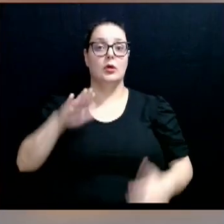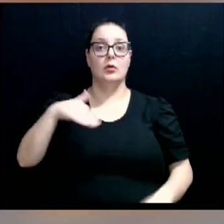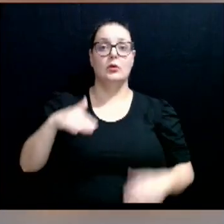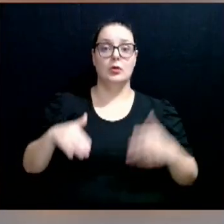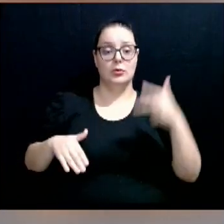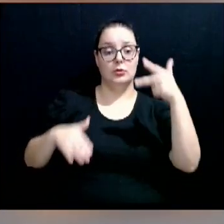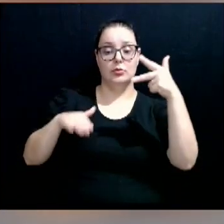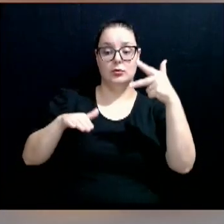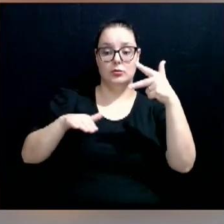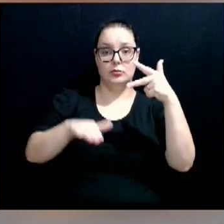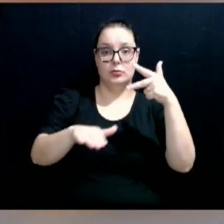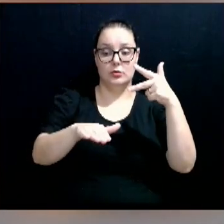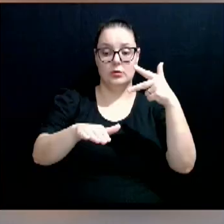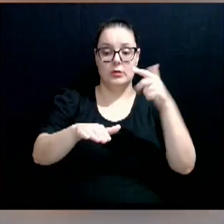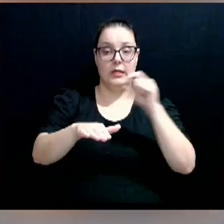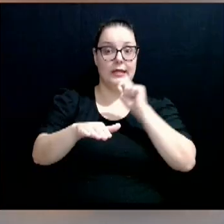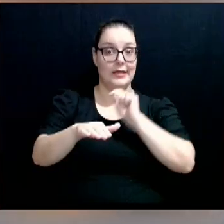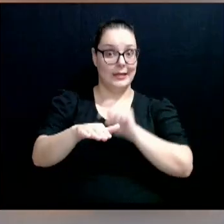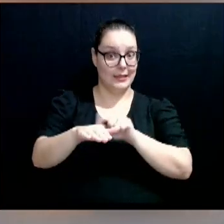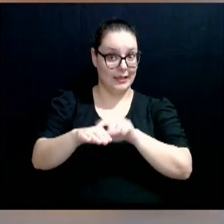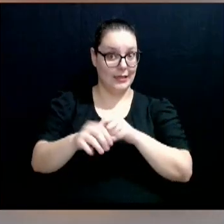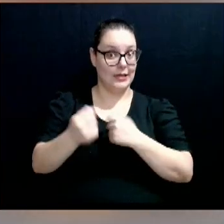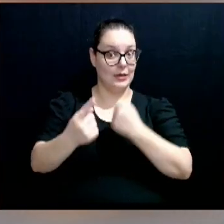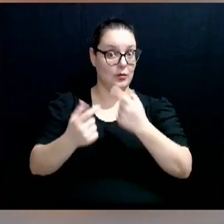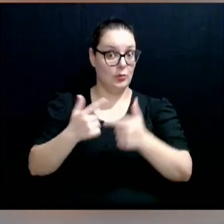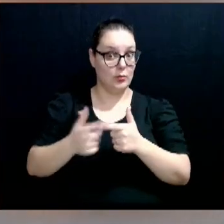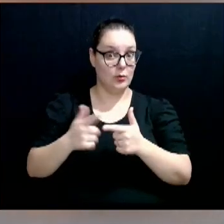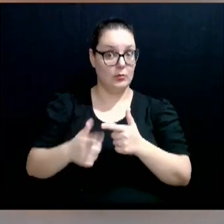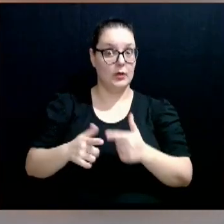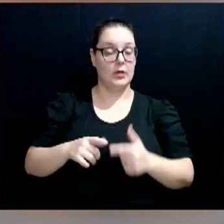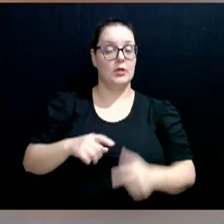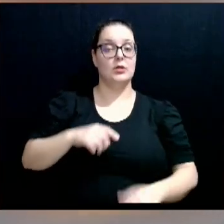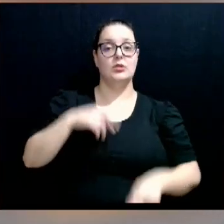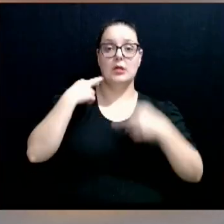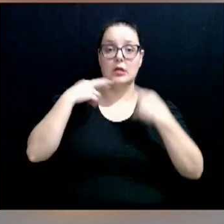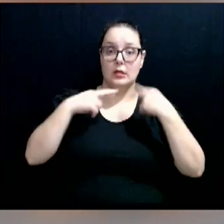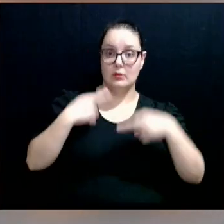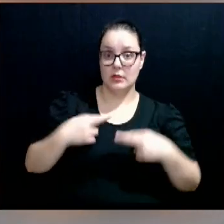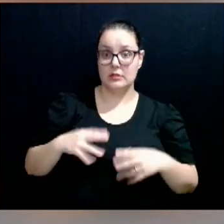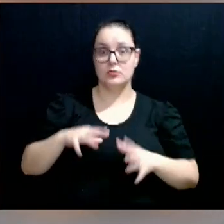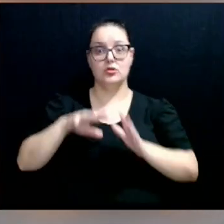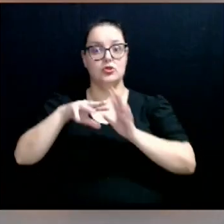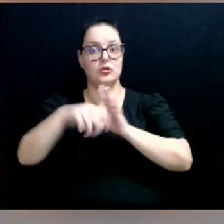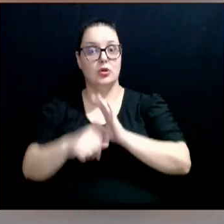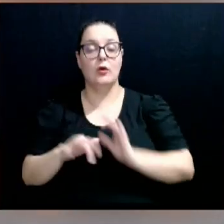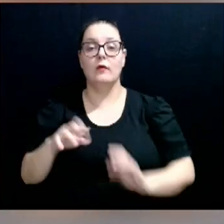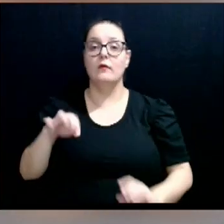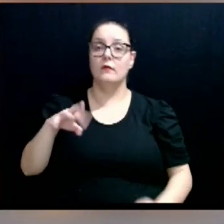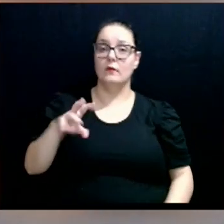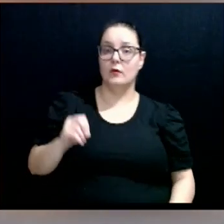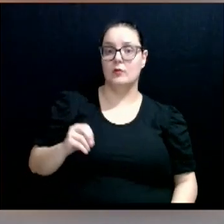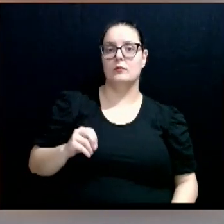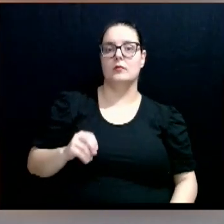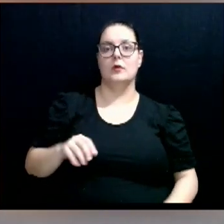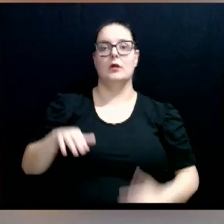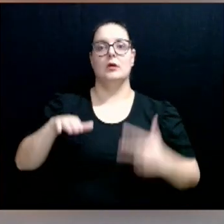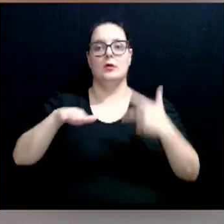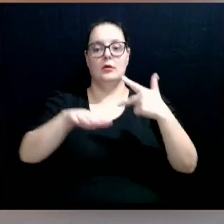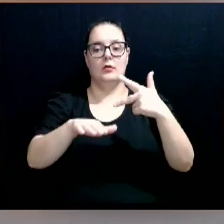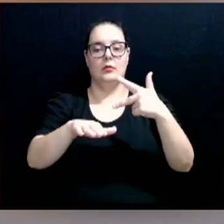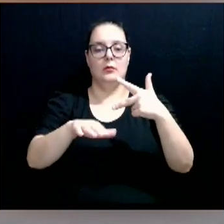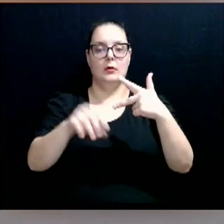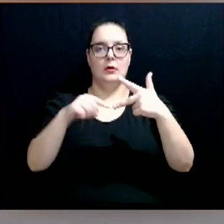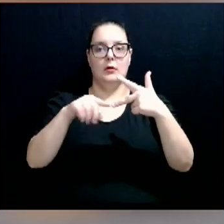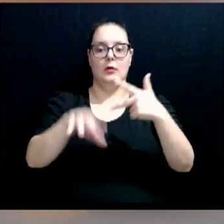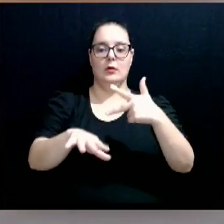algum acionamento, ou queixa de roubo ou furto, seja acionado imediatamente, né, a nossa muralha digital, a tecnologia